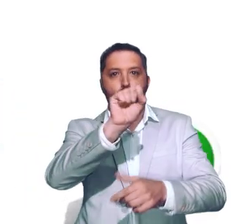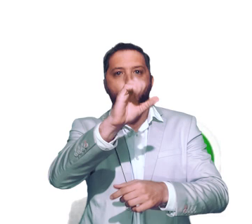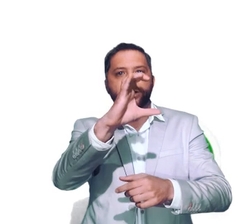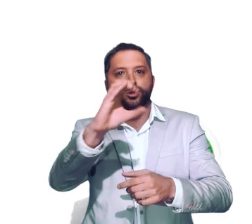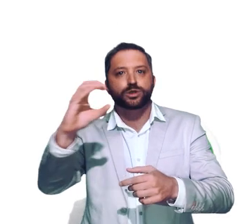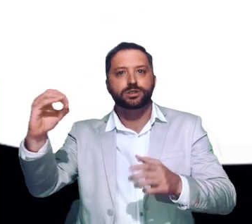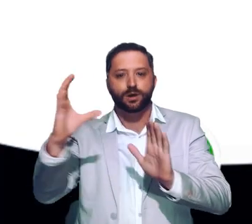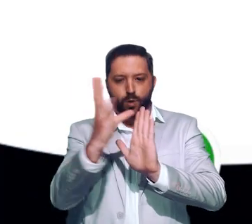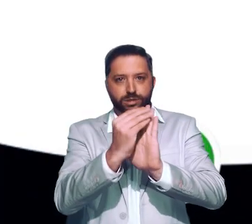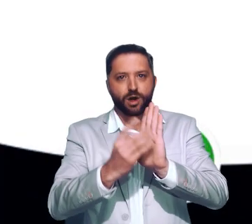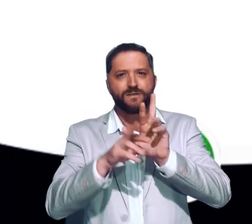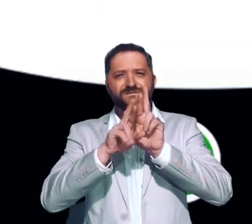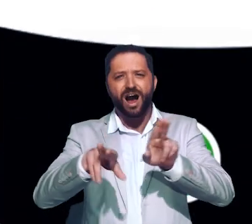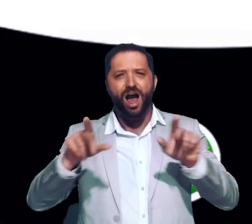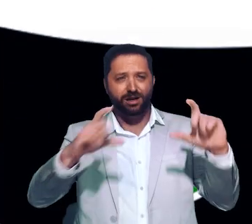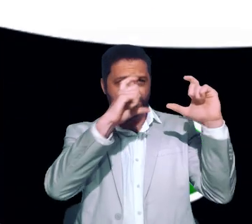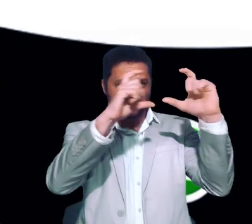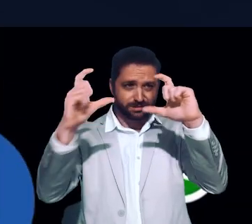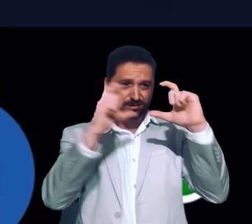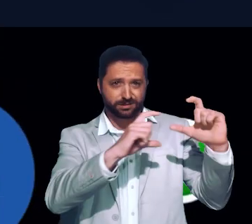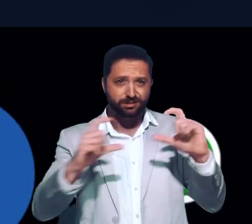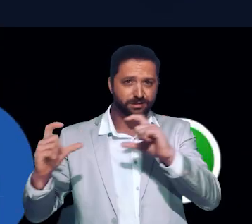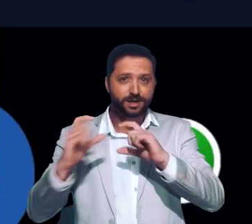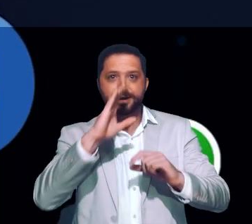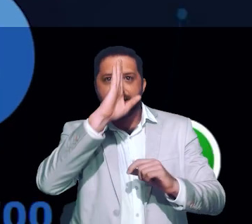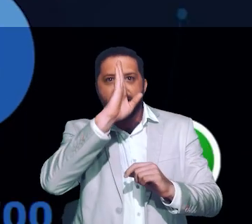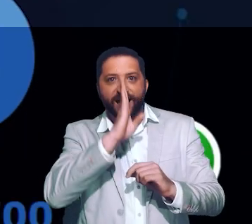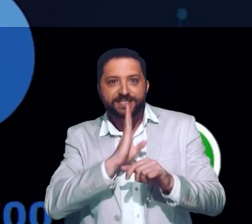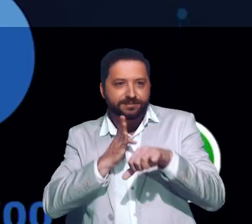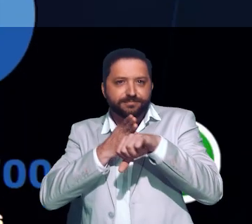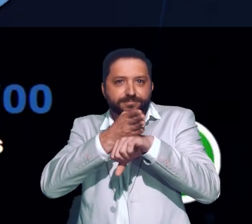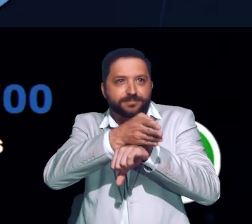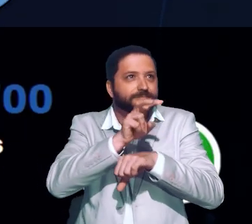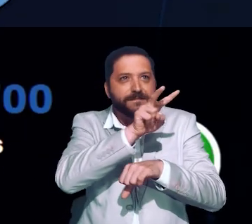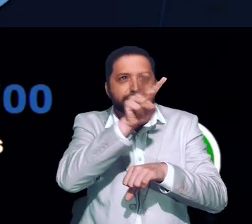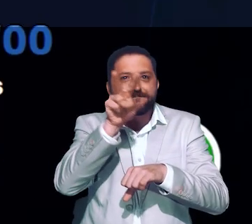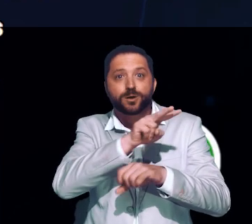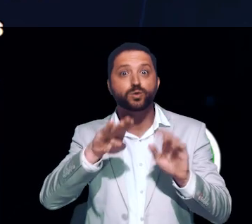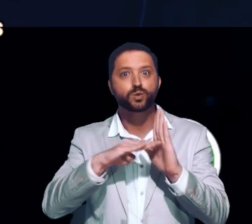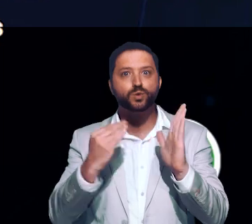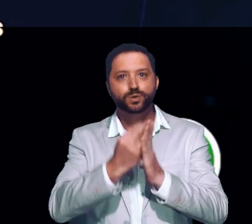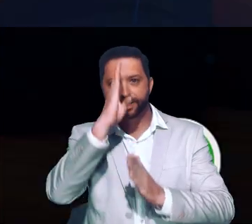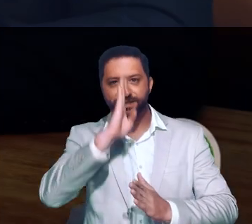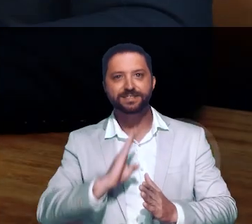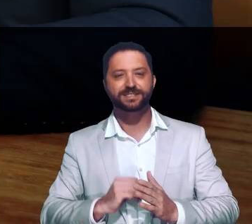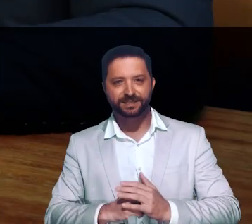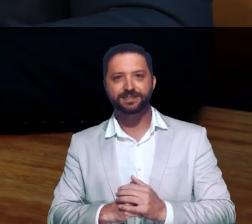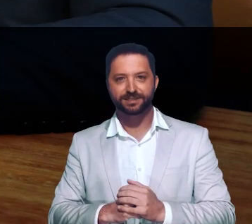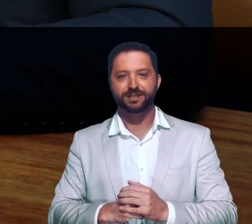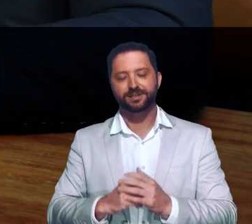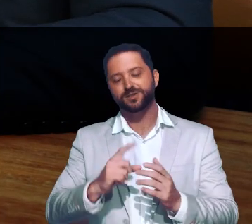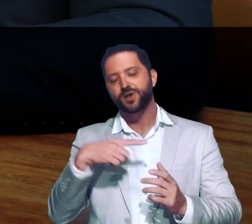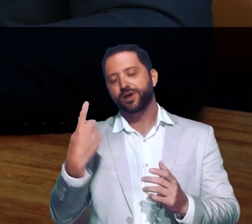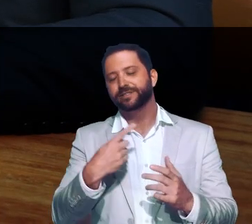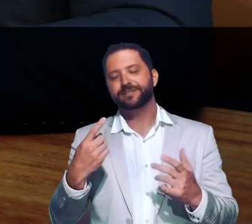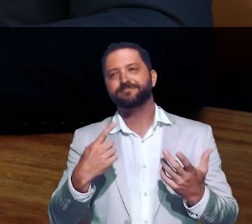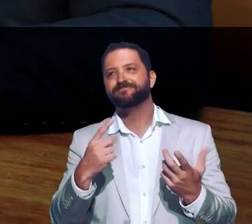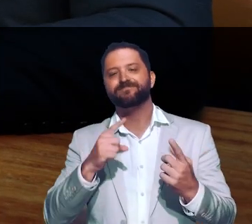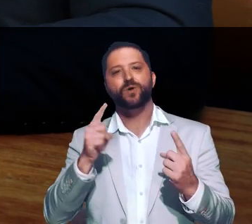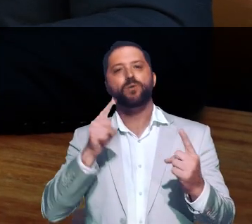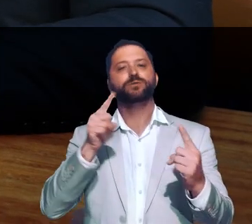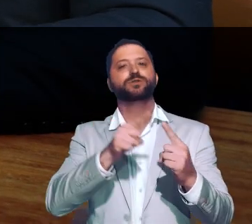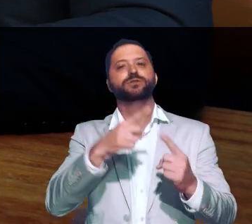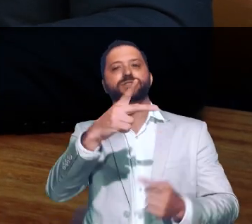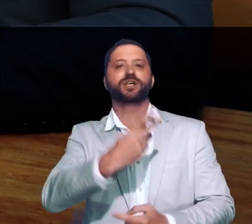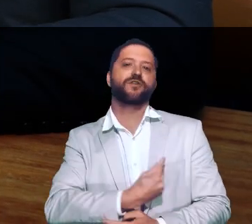800 conteúdos, onde você vai poder escolher. Gratuitamente. Gratuitamente, totalmente gratuito. E a gente faz isso de verdade